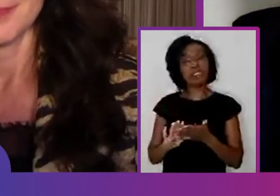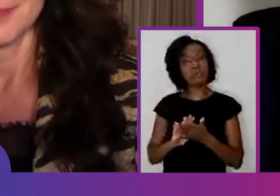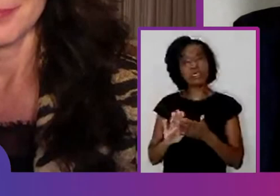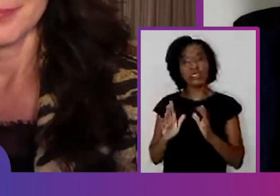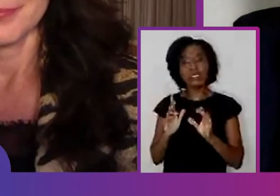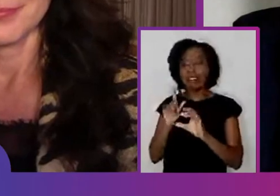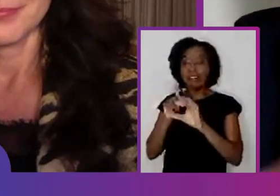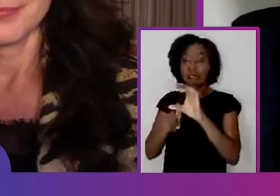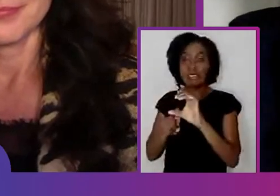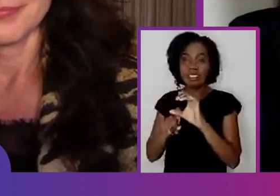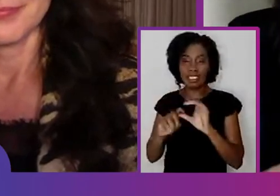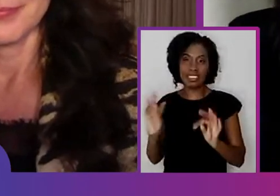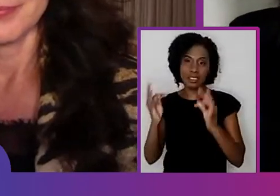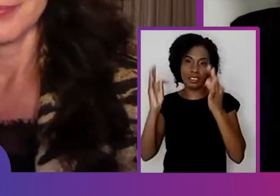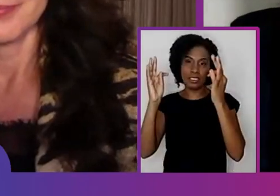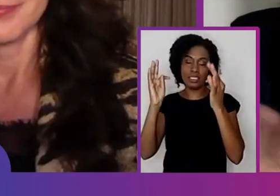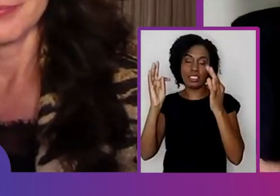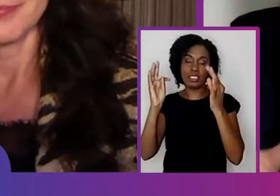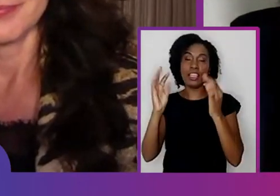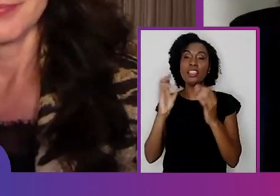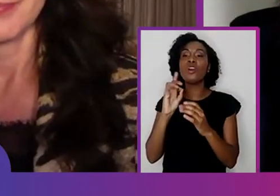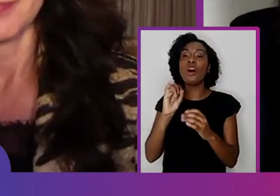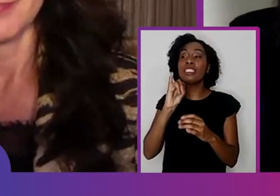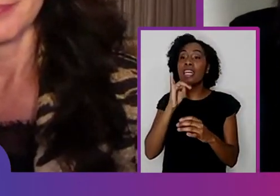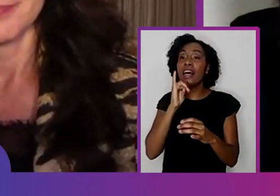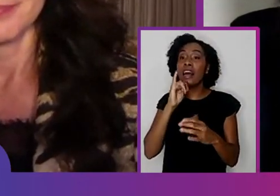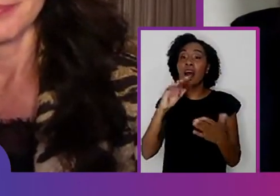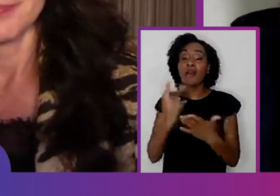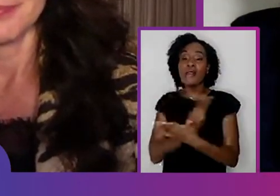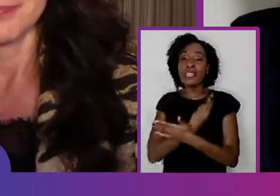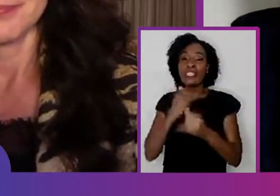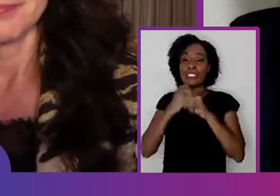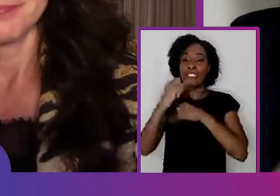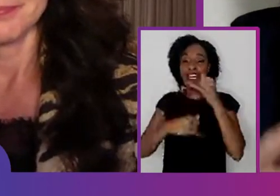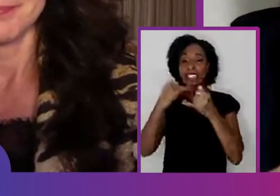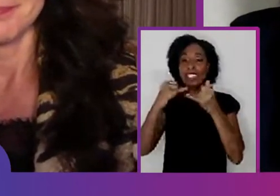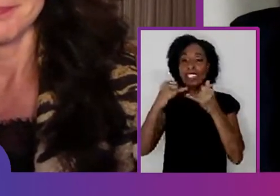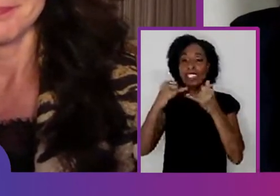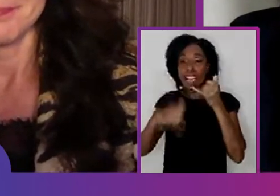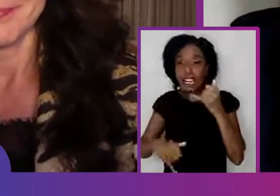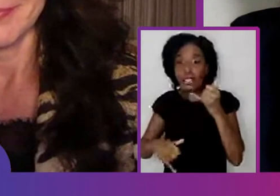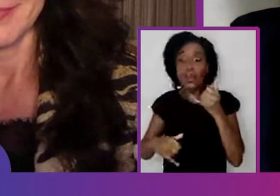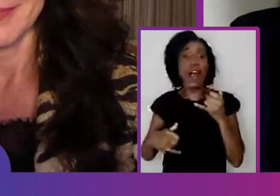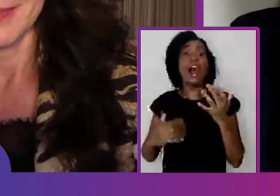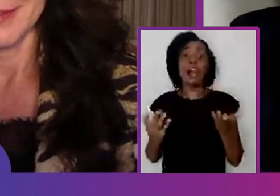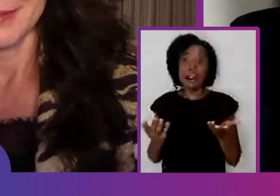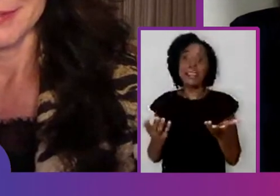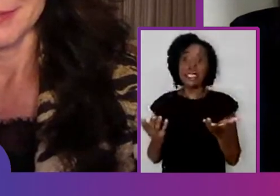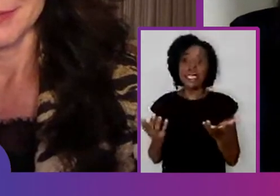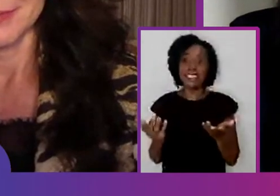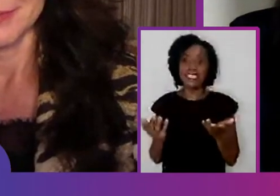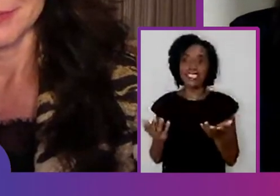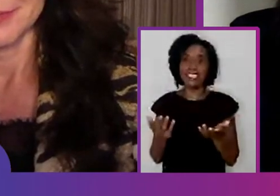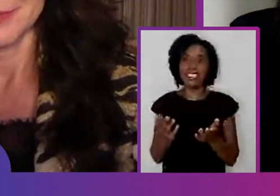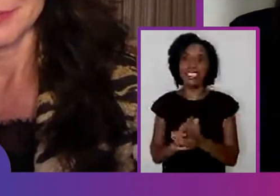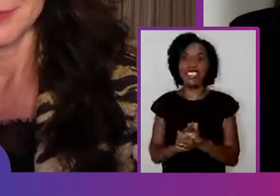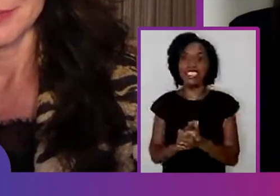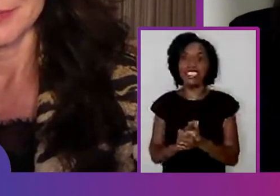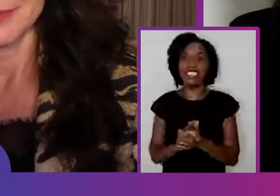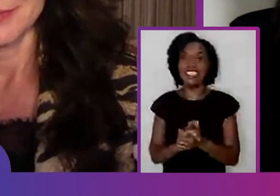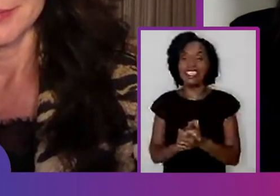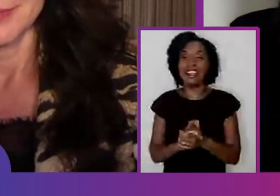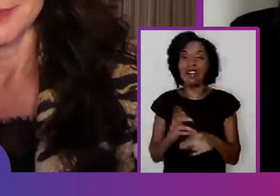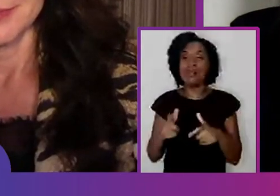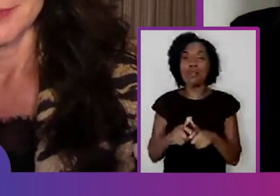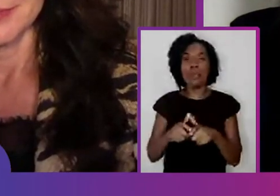quando ficam sem sinal de internet que começam a perceber que tem alguma coisa ruim acontecendo, que de uma certa forma, a maior parte das coisas que elas fazem